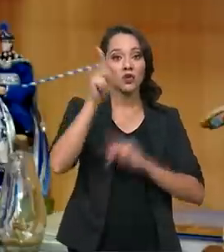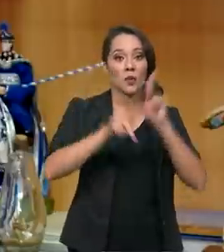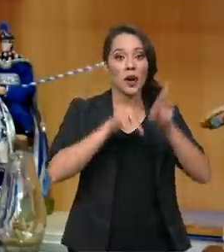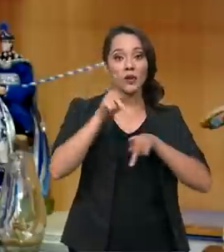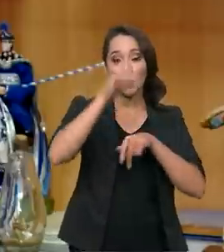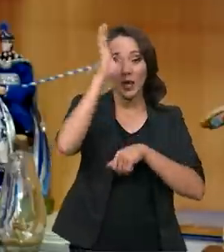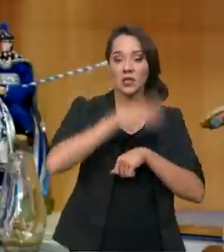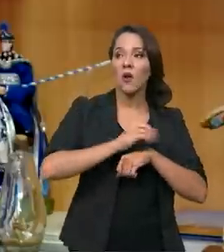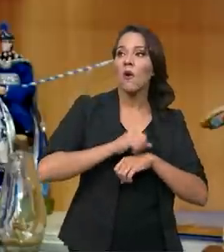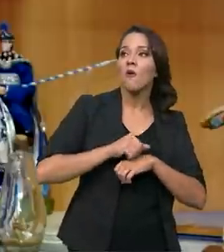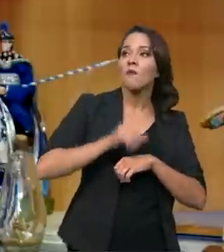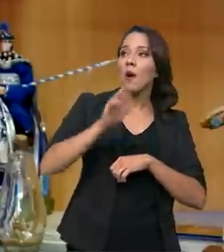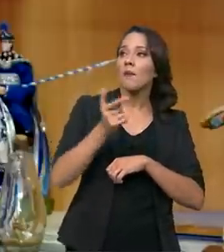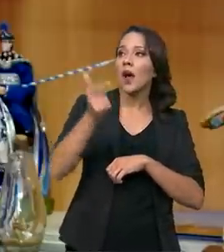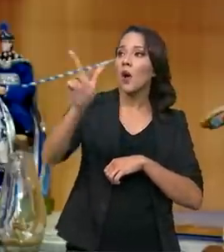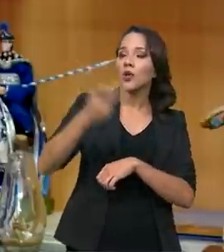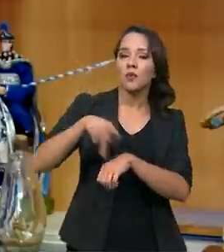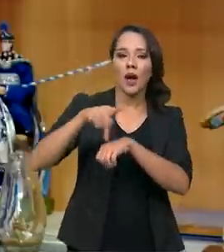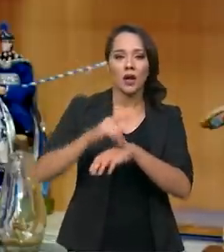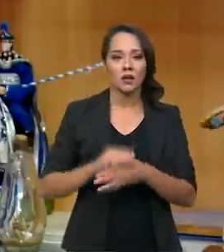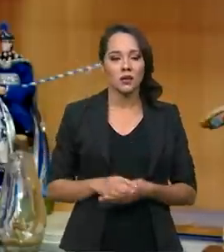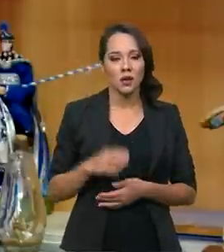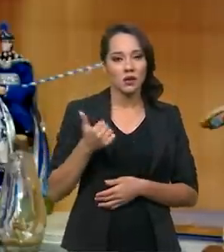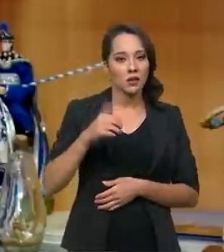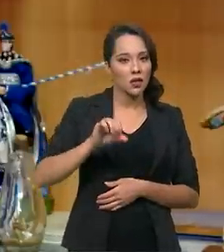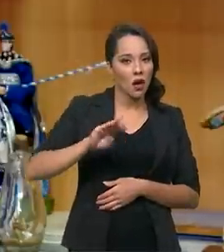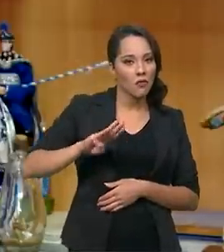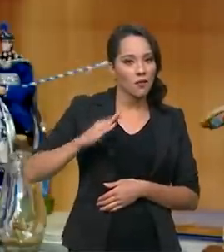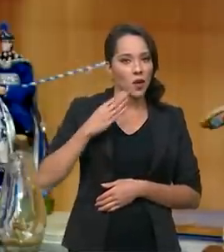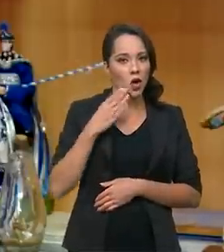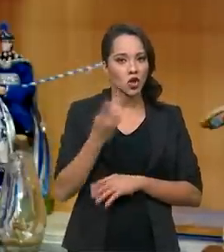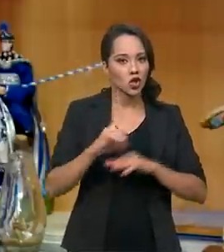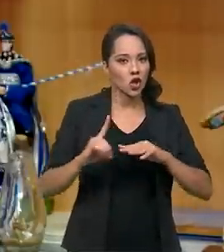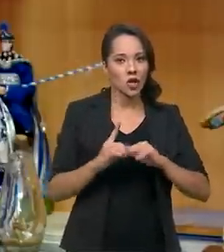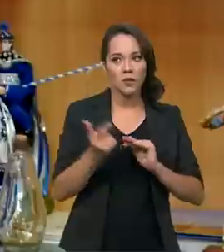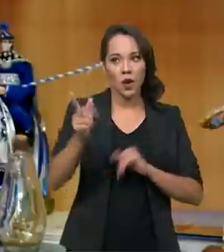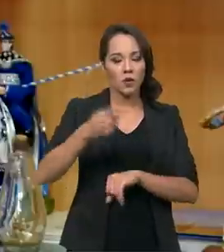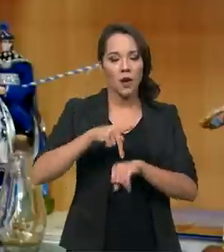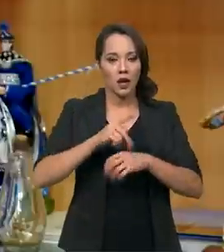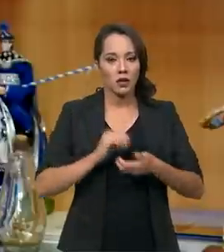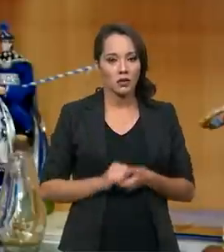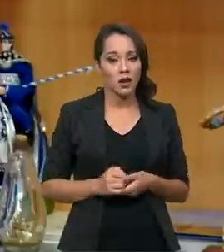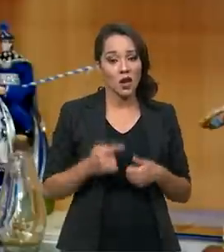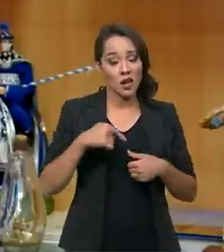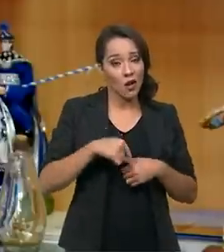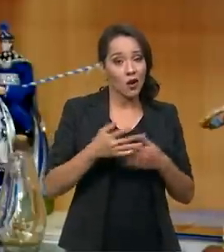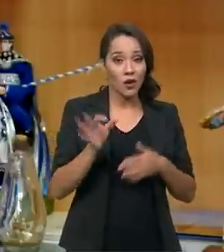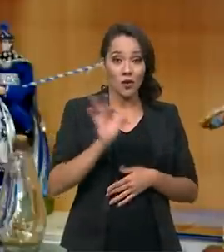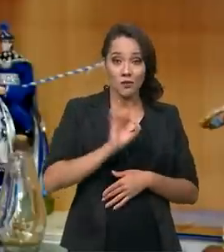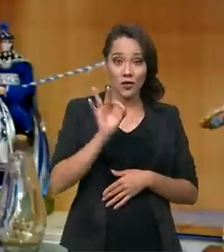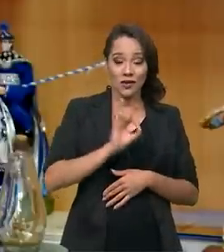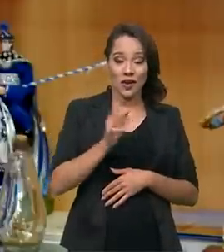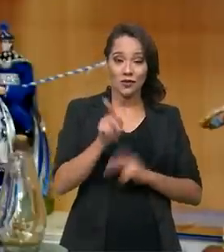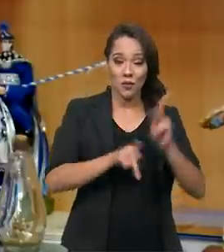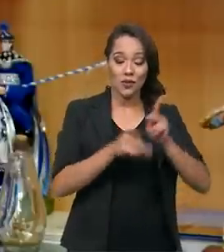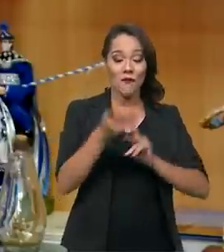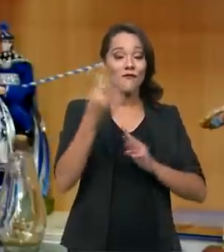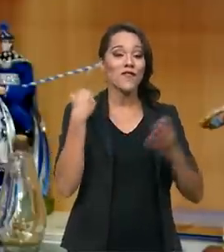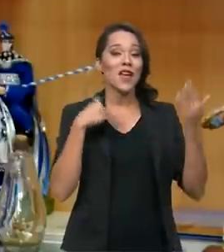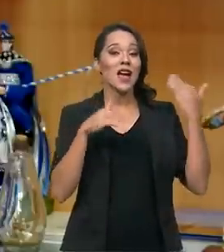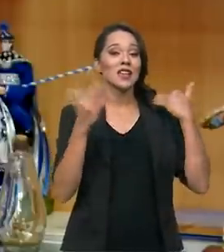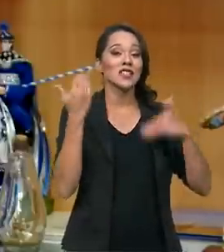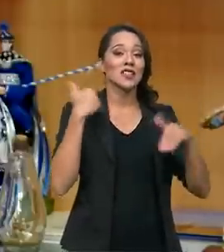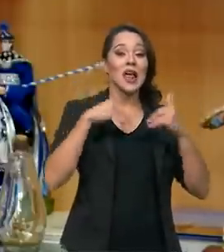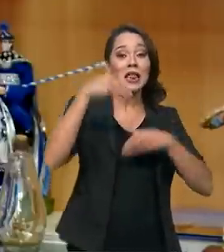brasileiro para fora de altura é que esse tipo de 19 milhões de doses e agora estamos com esse pessoal que der primeira geração